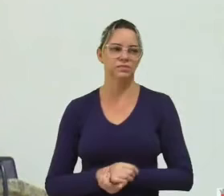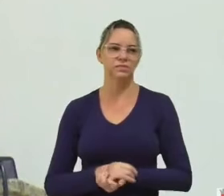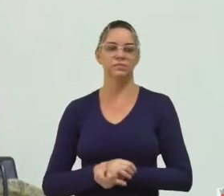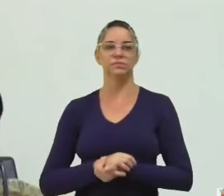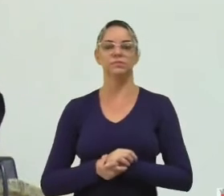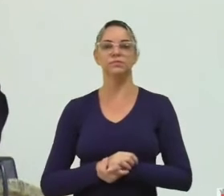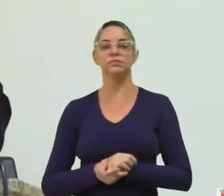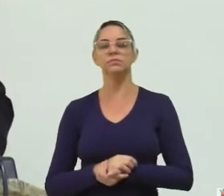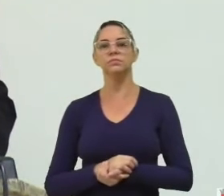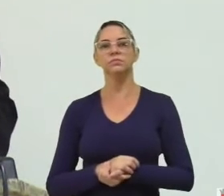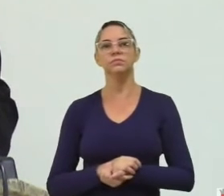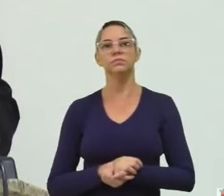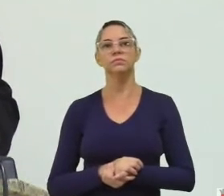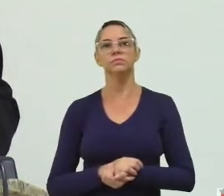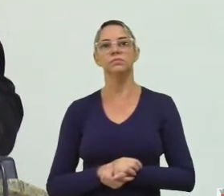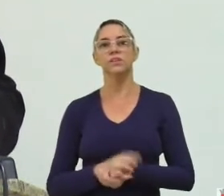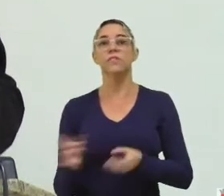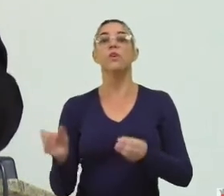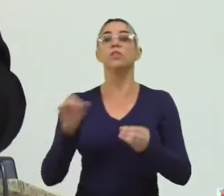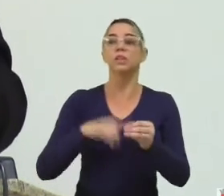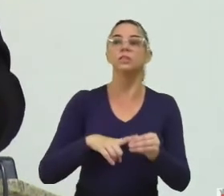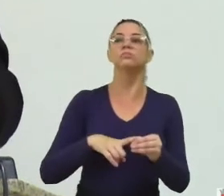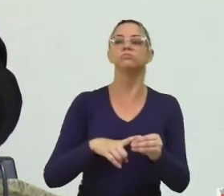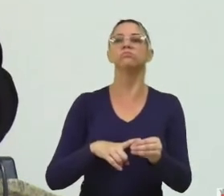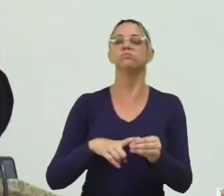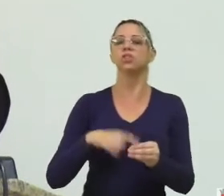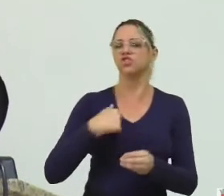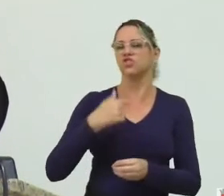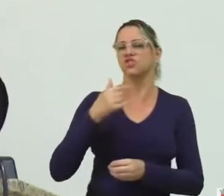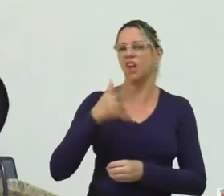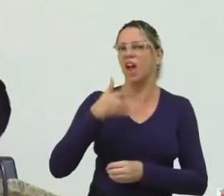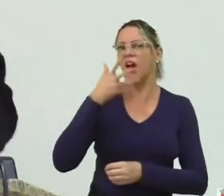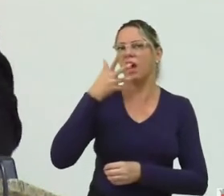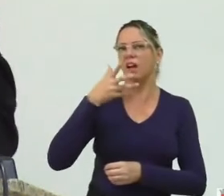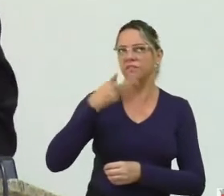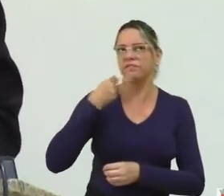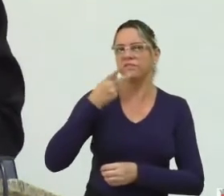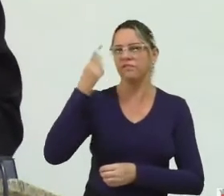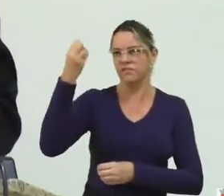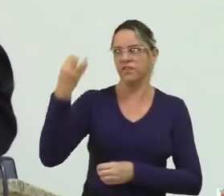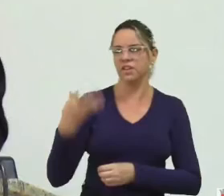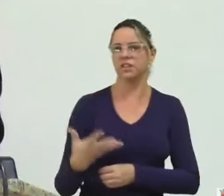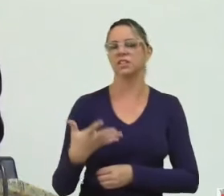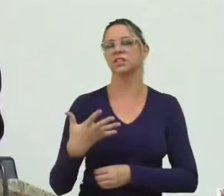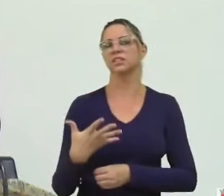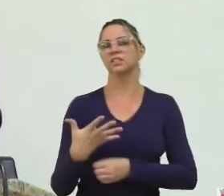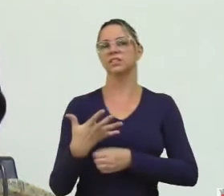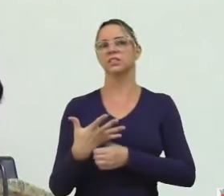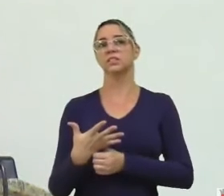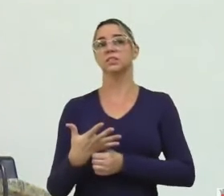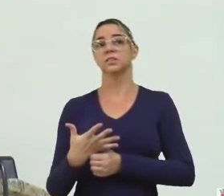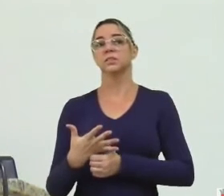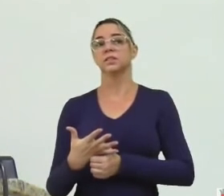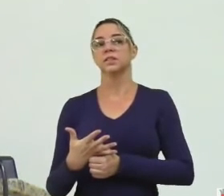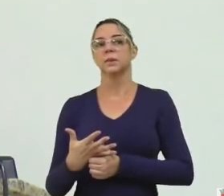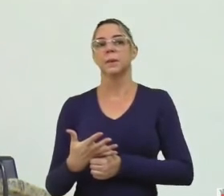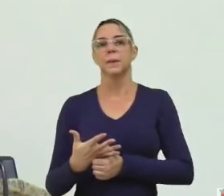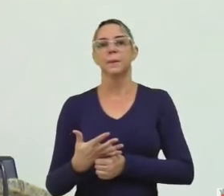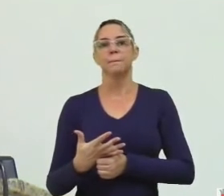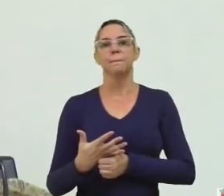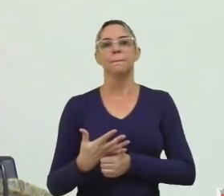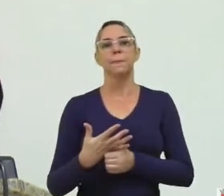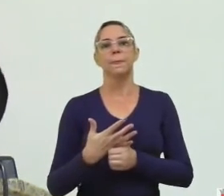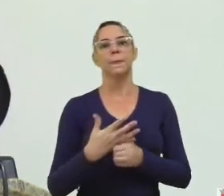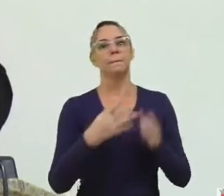Voltando aqui, como eu já falei, toda sessão nós vamos fazer esse pedido aqui. O